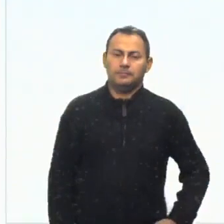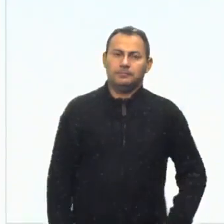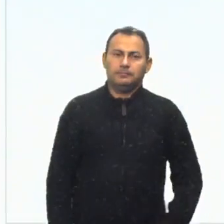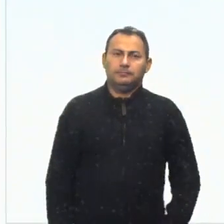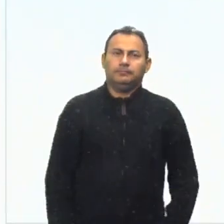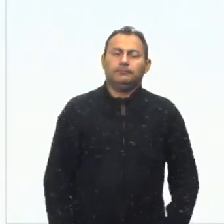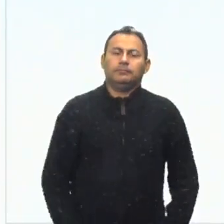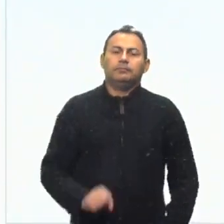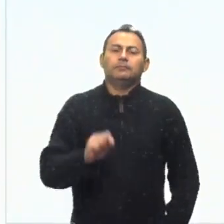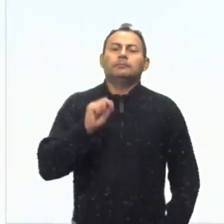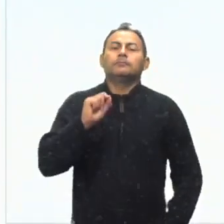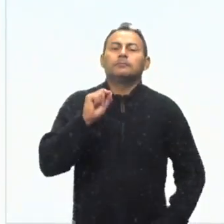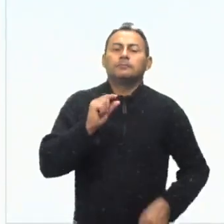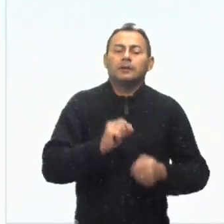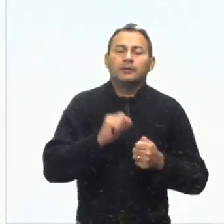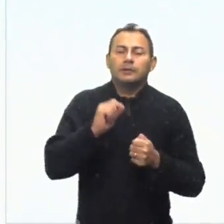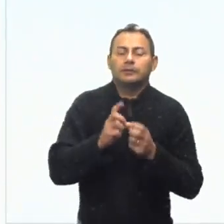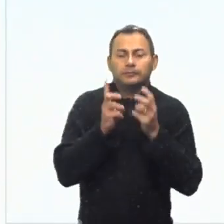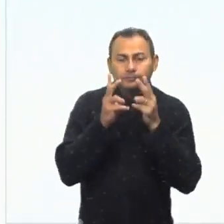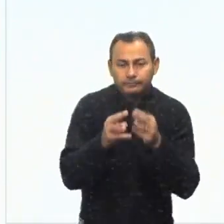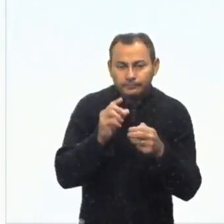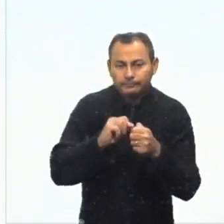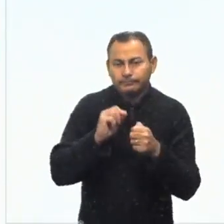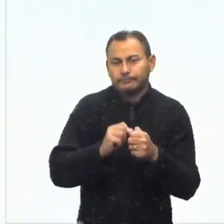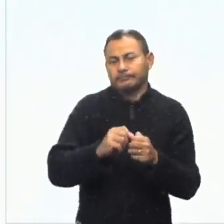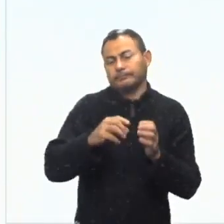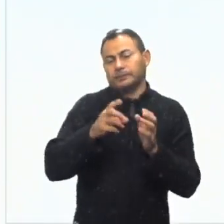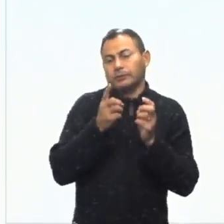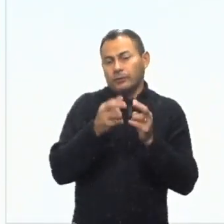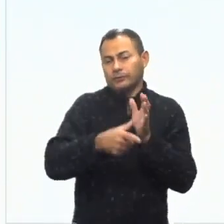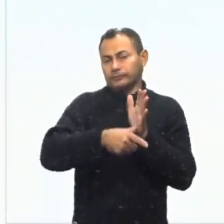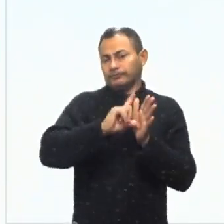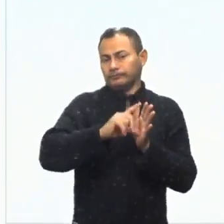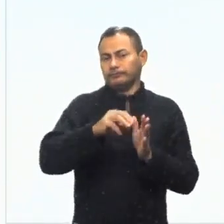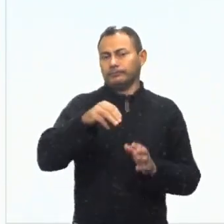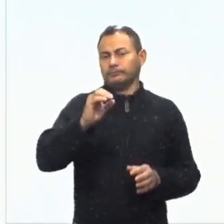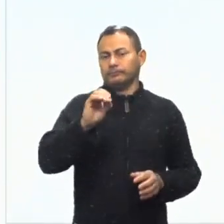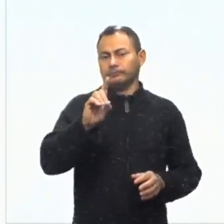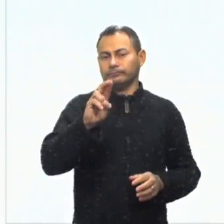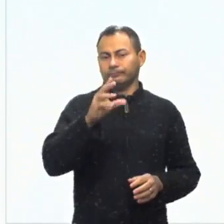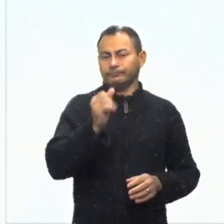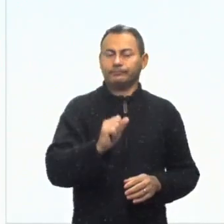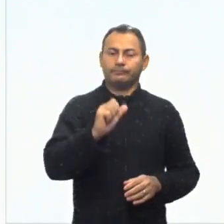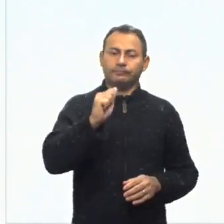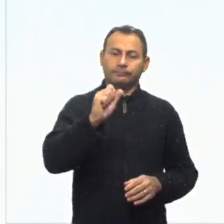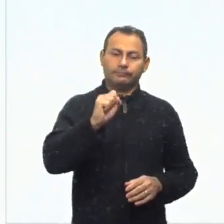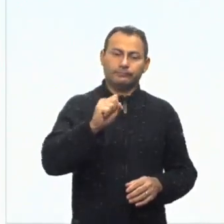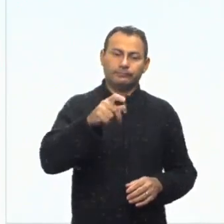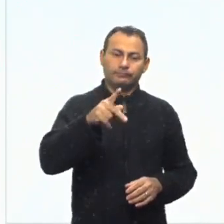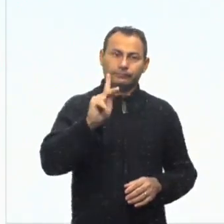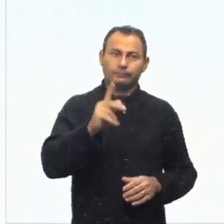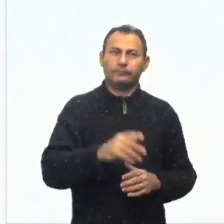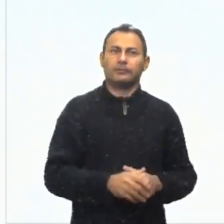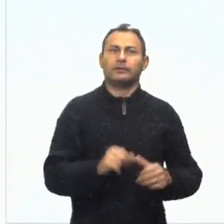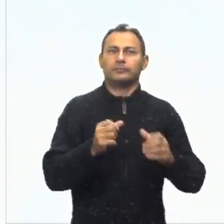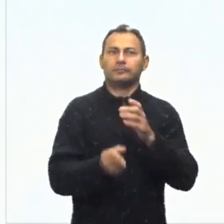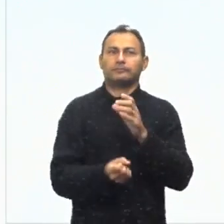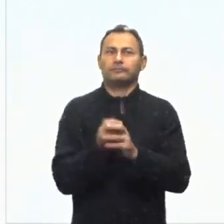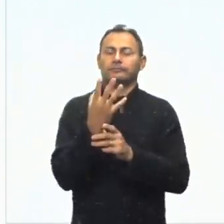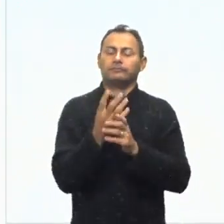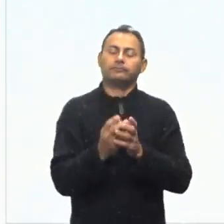E o que a gente vai fazer? A mesma coisa que fez com a modulação ASK. Vai gerar a